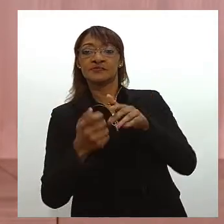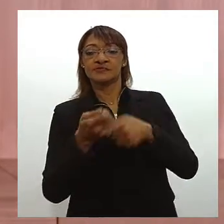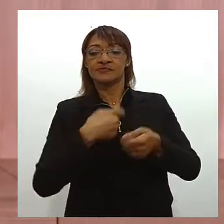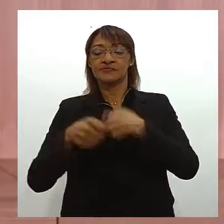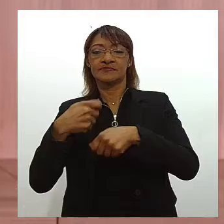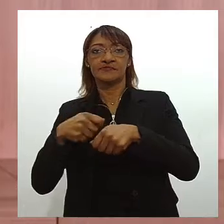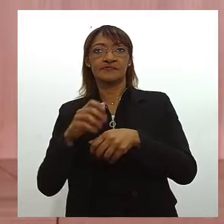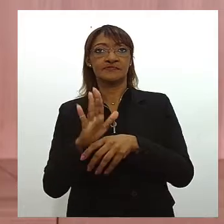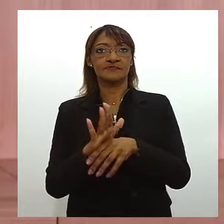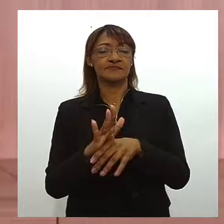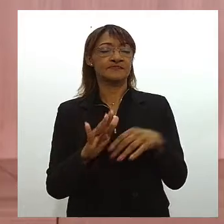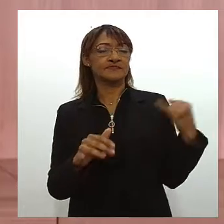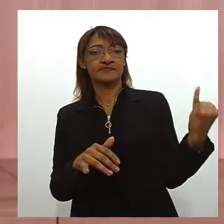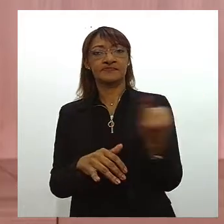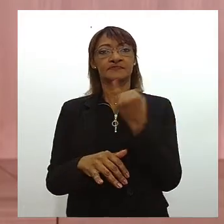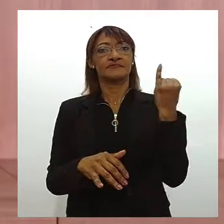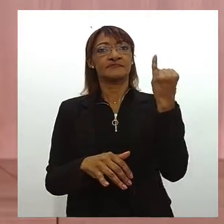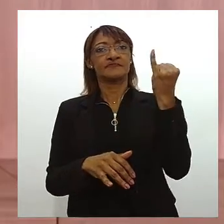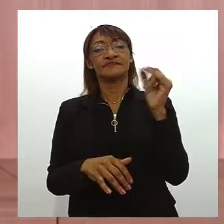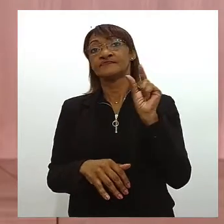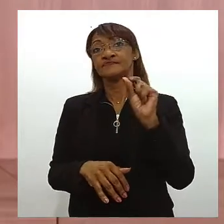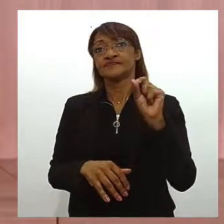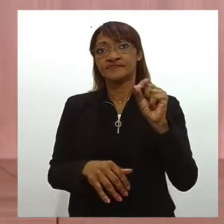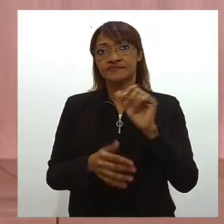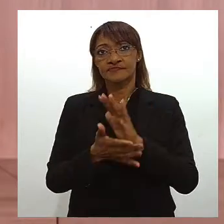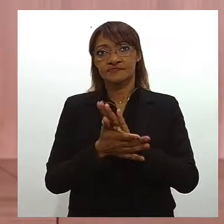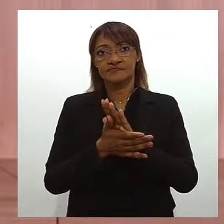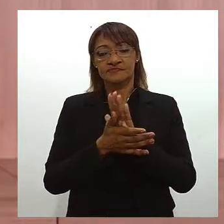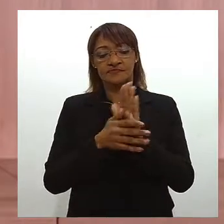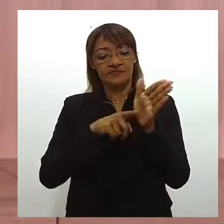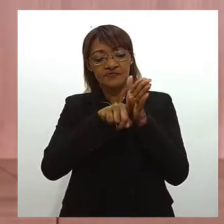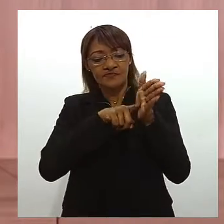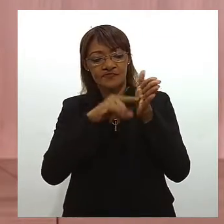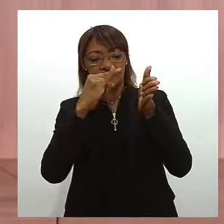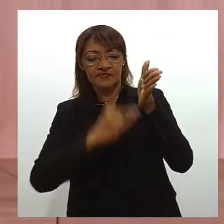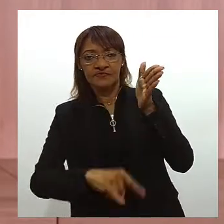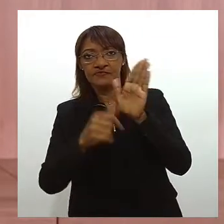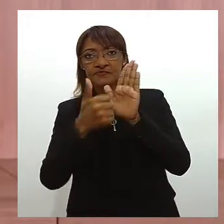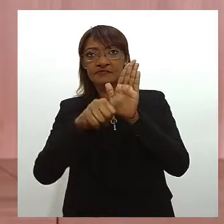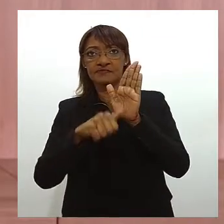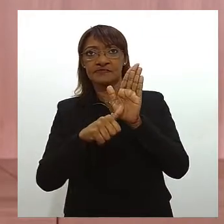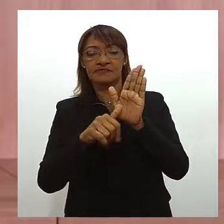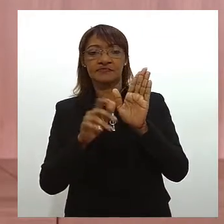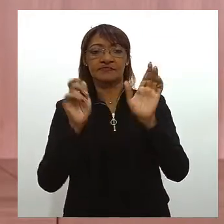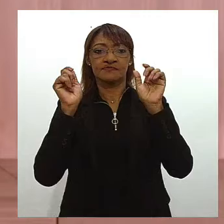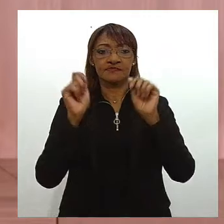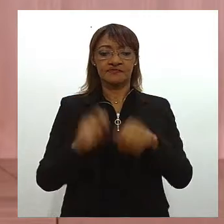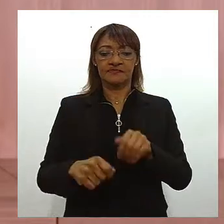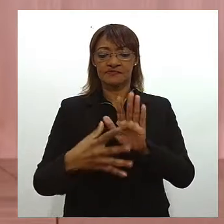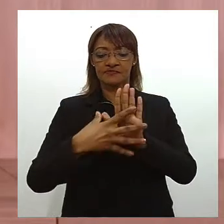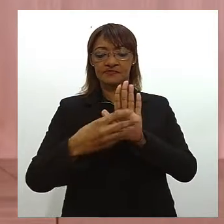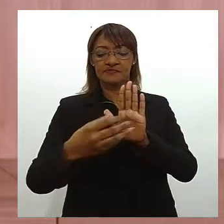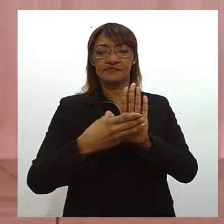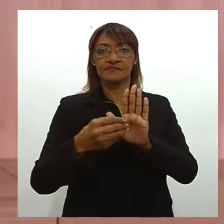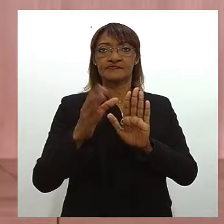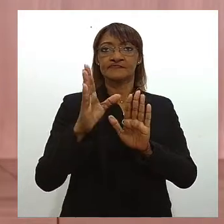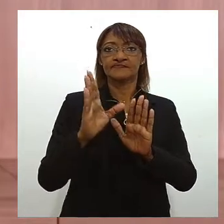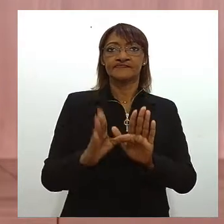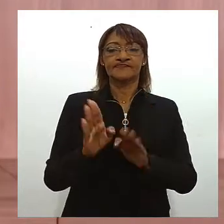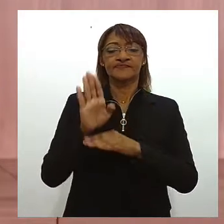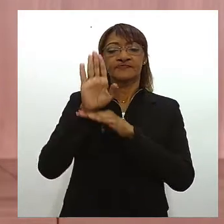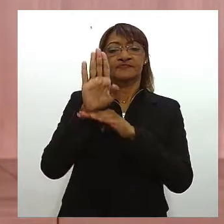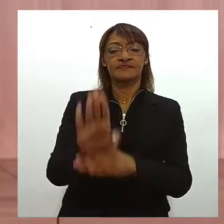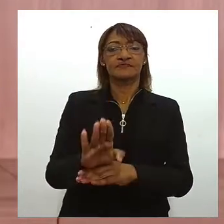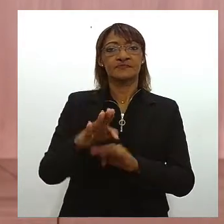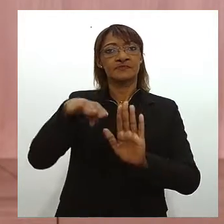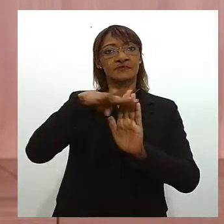muito importante que o SEBRAE analise esse documento e com a sua equipe técnica possa criar modelos de interação para ajudar esse